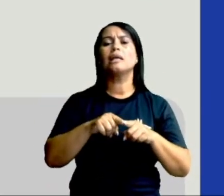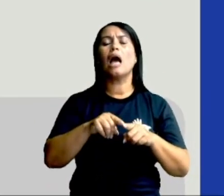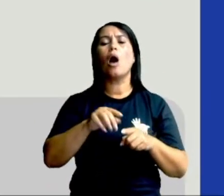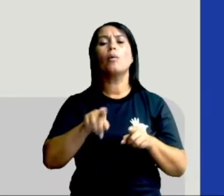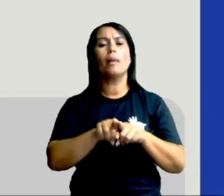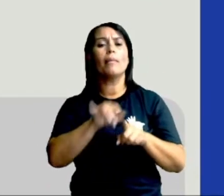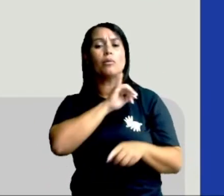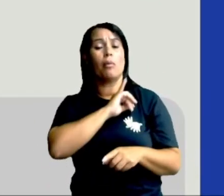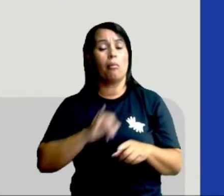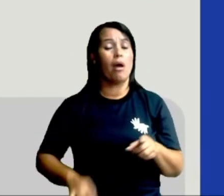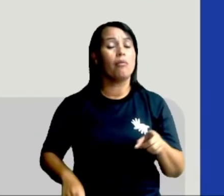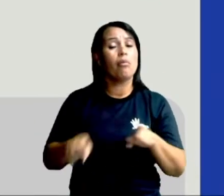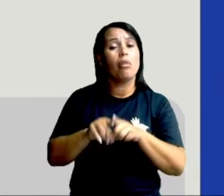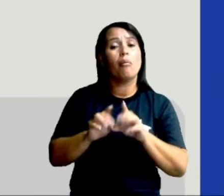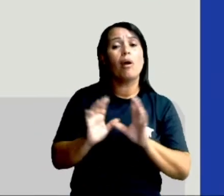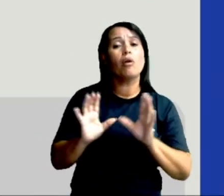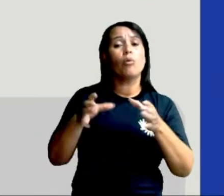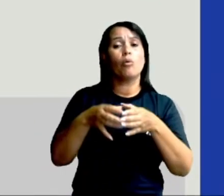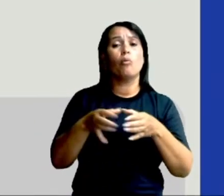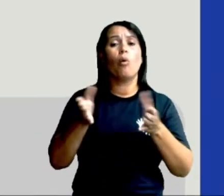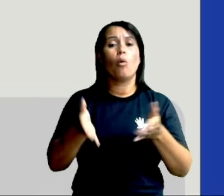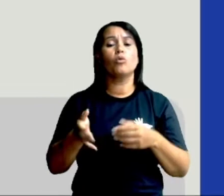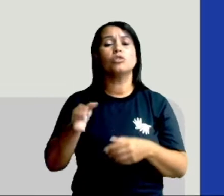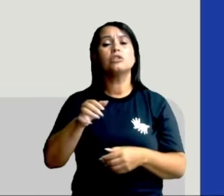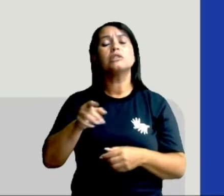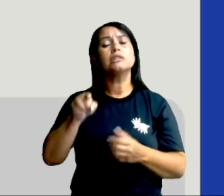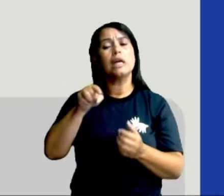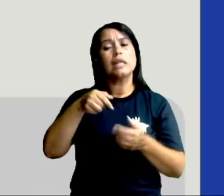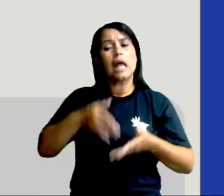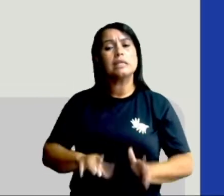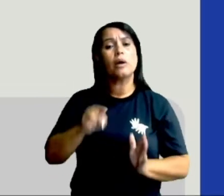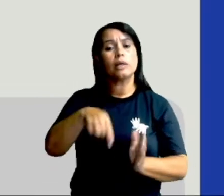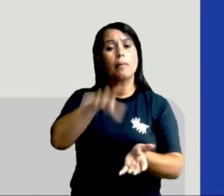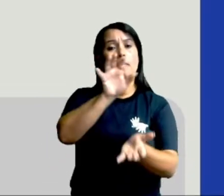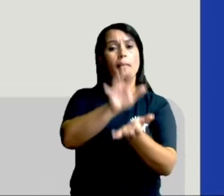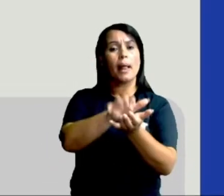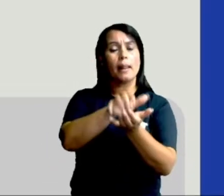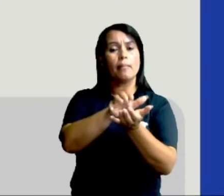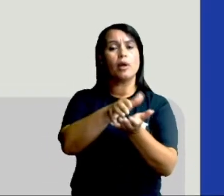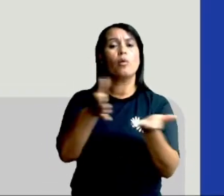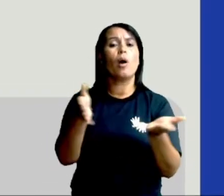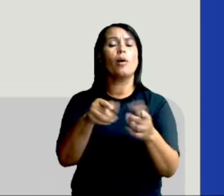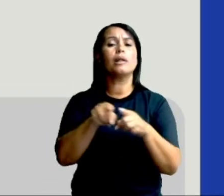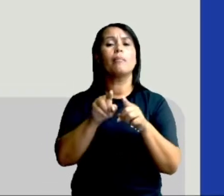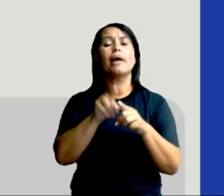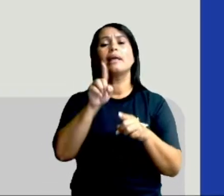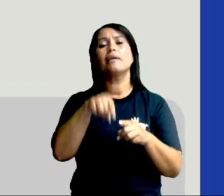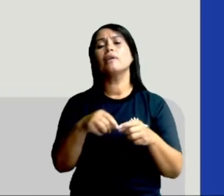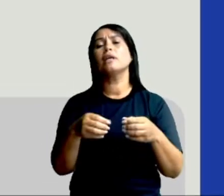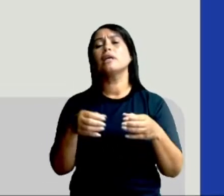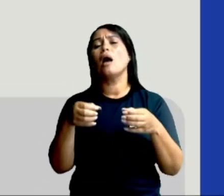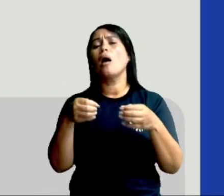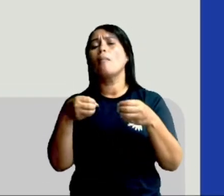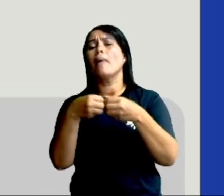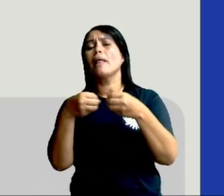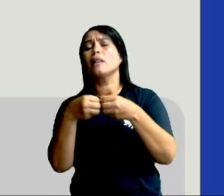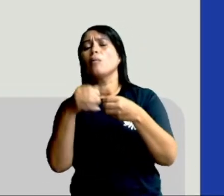Pernambuco, região hoje pertencente ao município de União dos Palmares, que pertence ao estado de